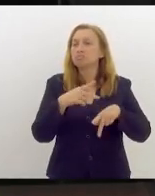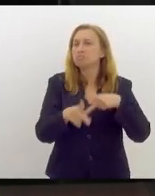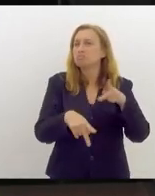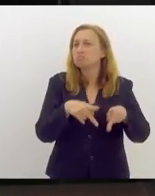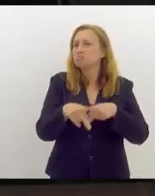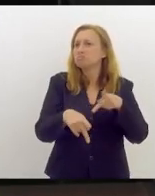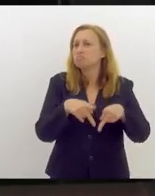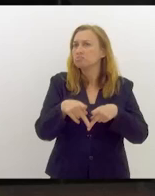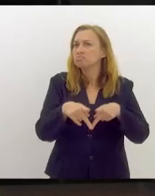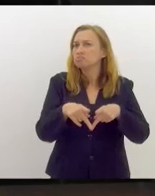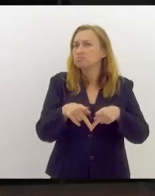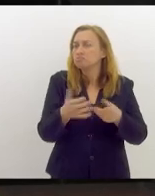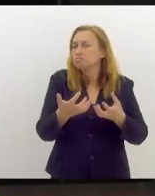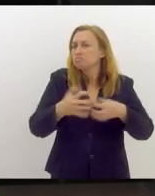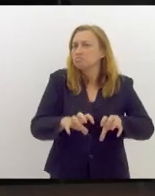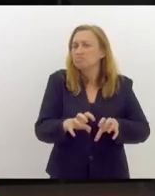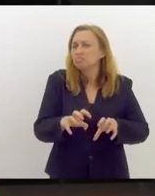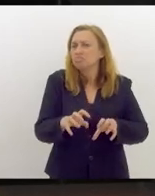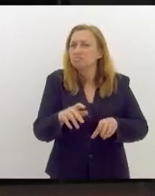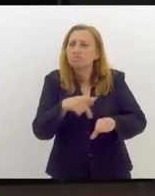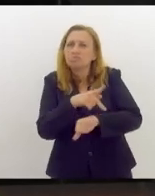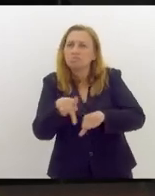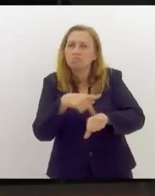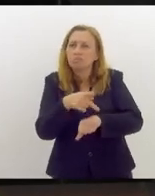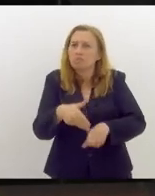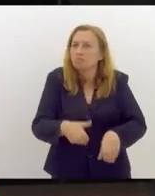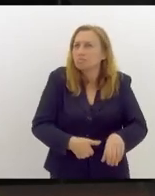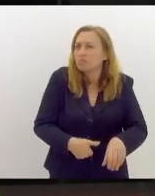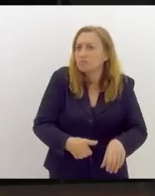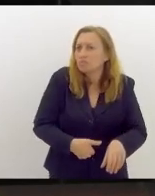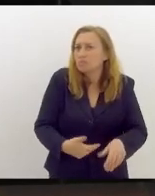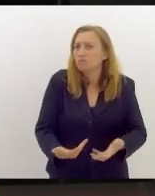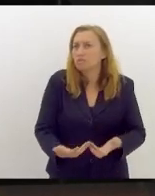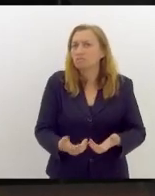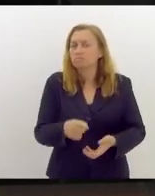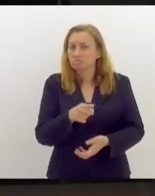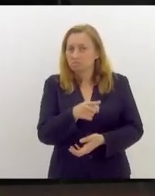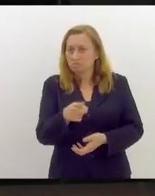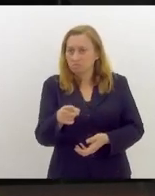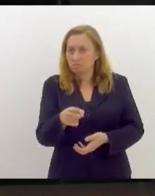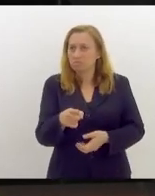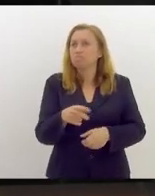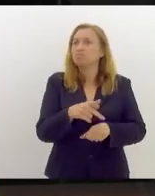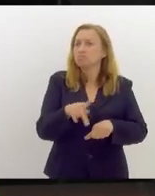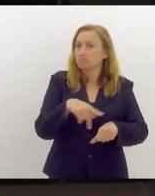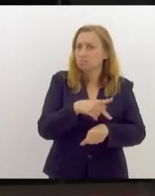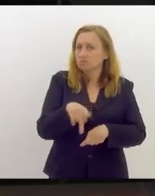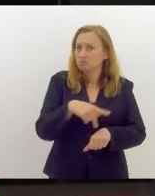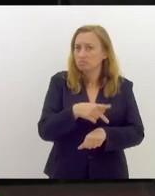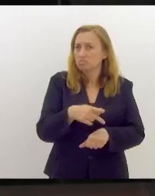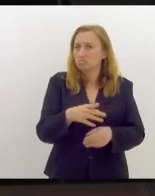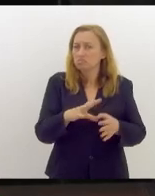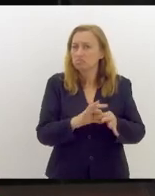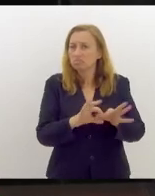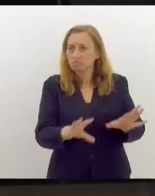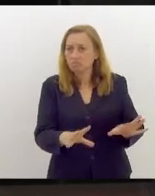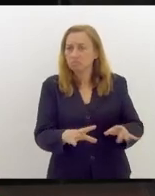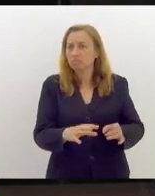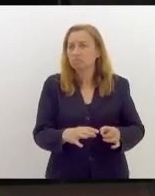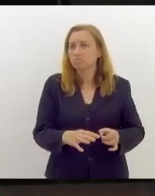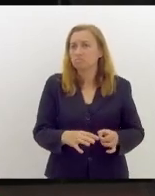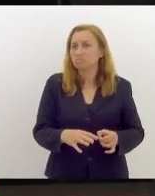que não quer um país que passa fome que é esse o país que deixa